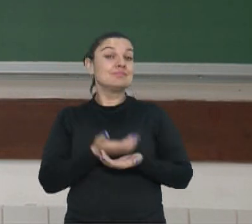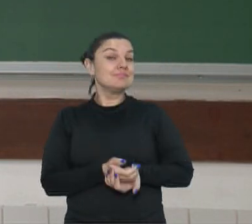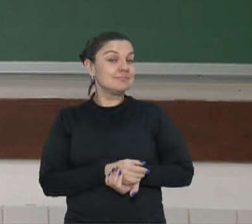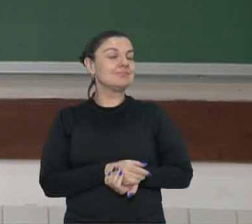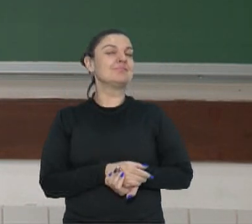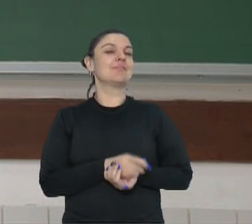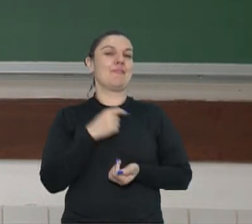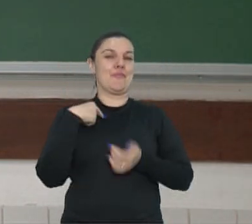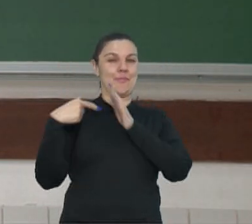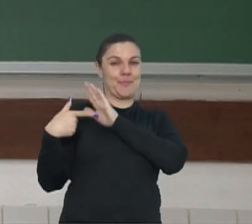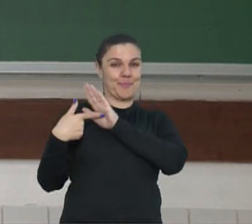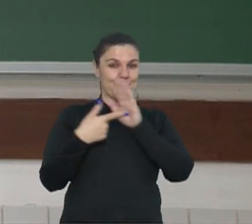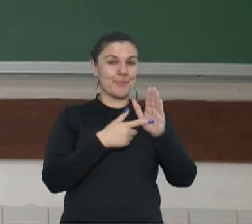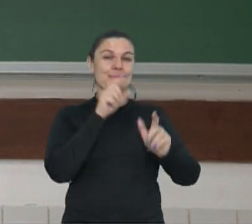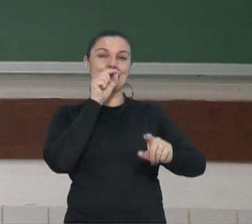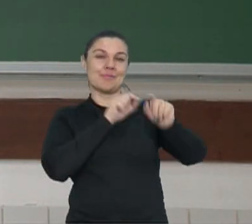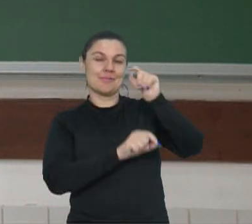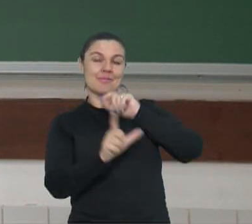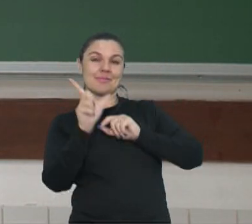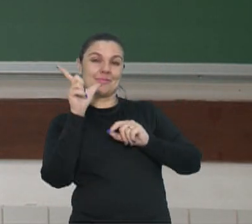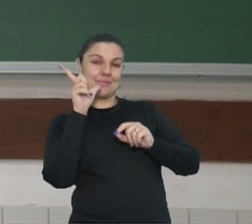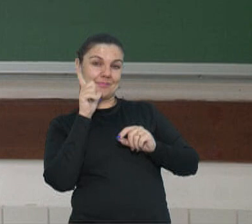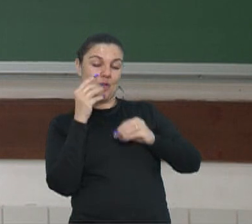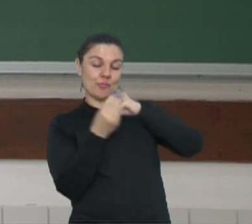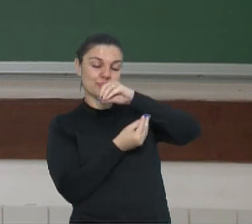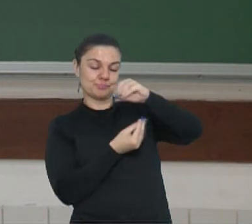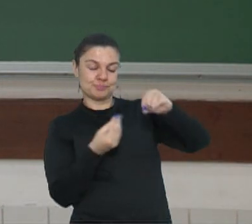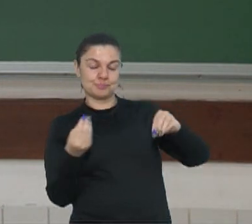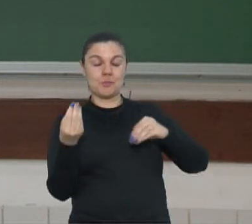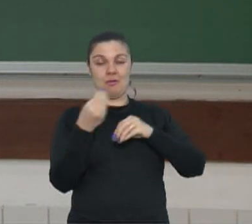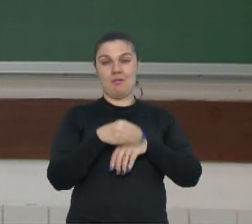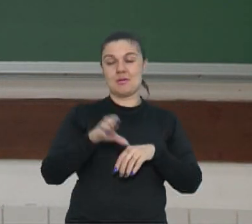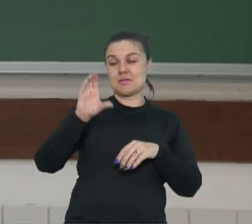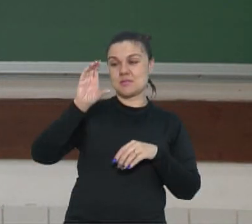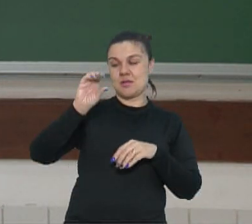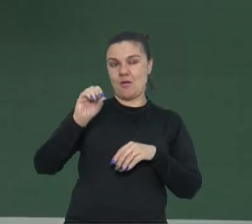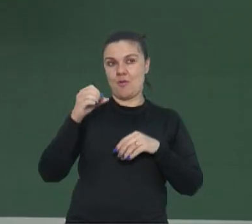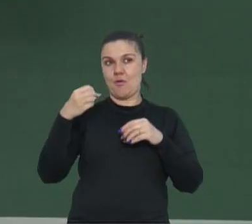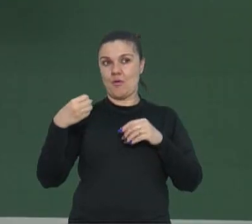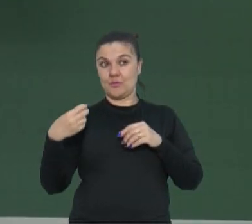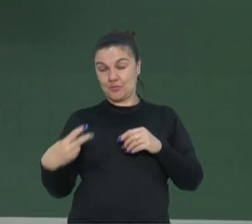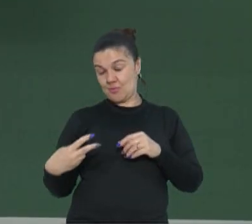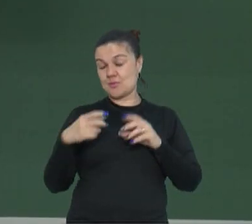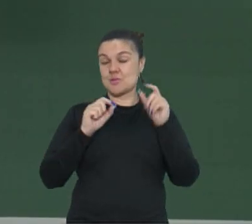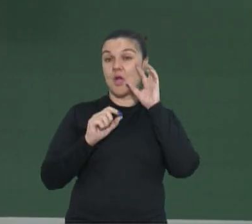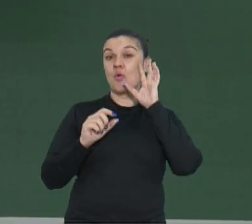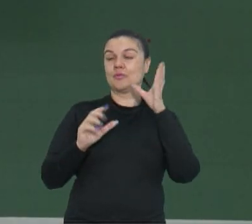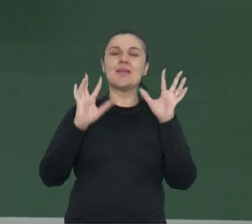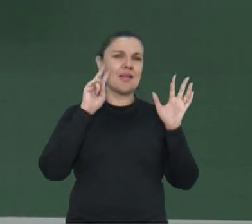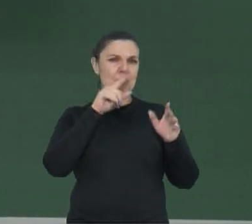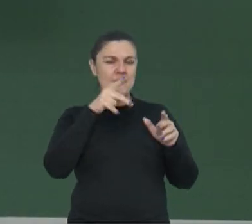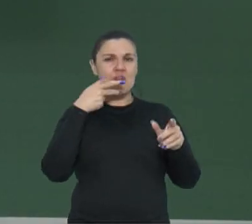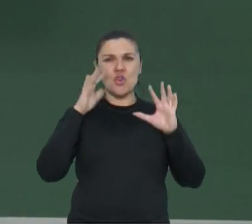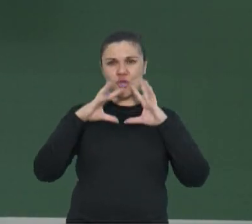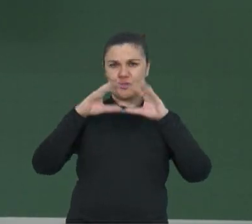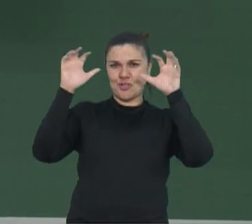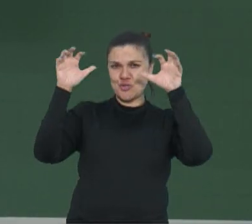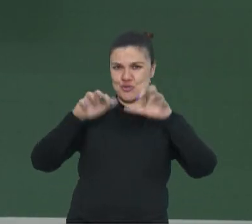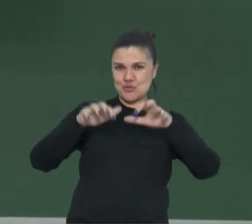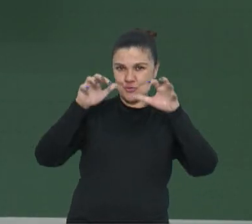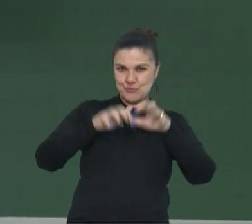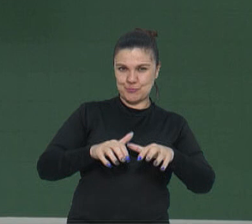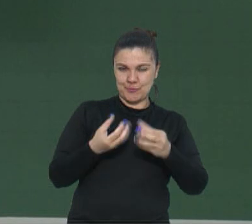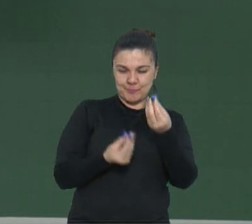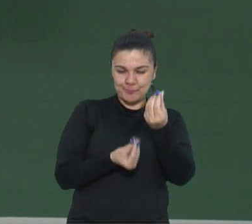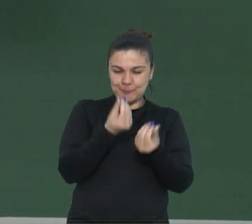mostrei para vocês. Quando a água reage com o gás carbônico, eu falei para vocês que toda chuva é ácida, porque vai